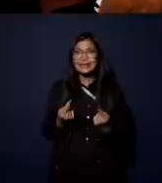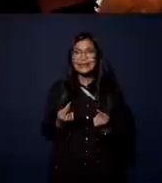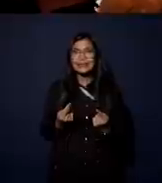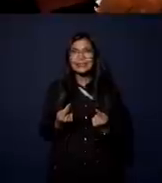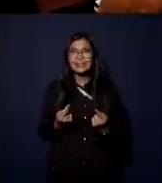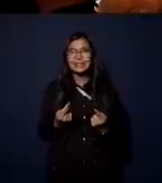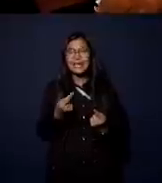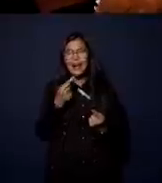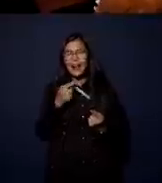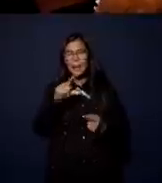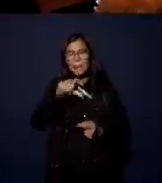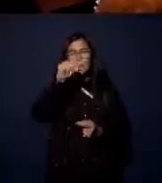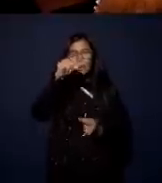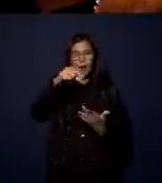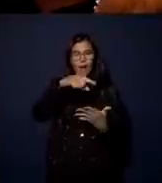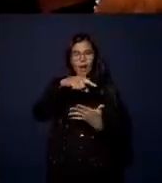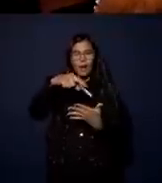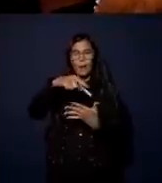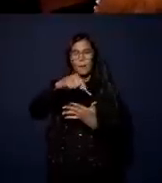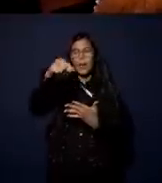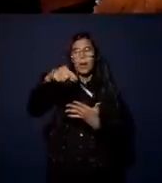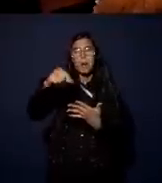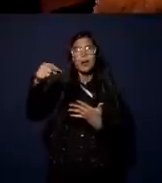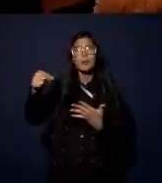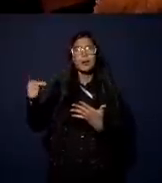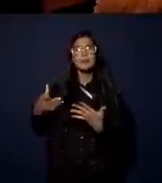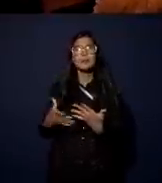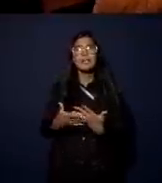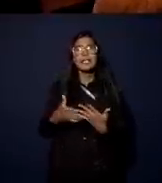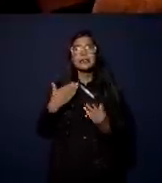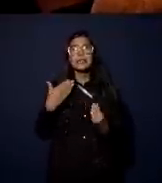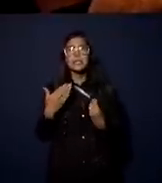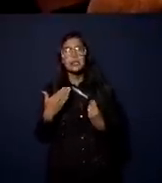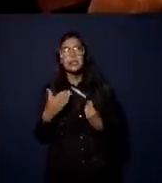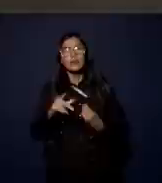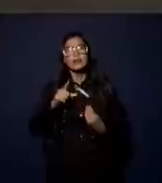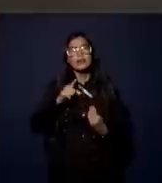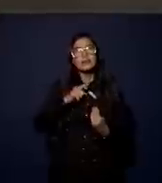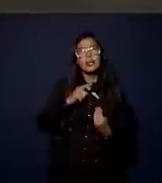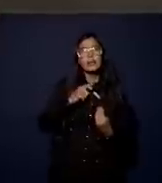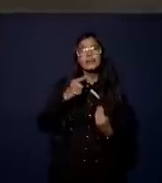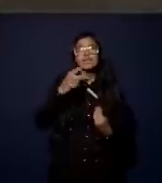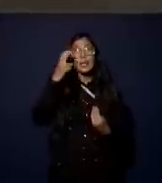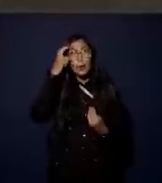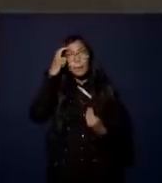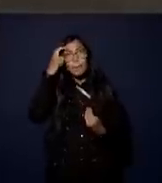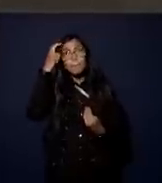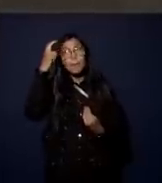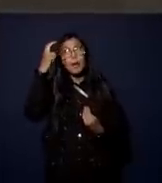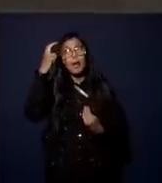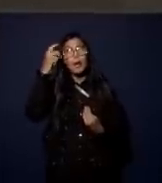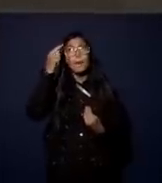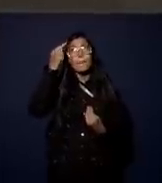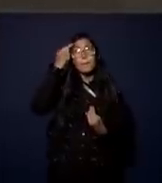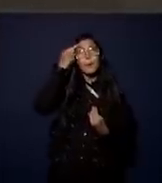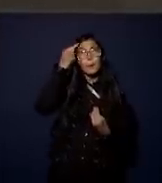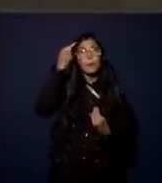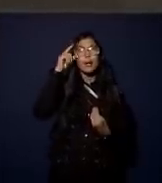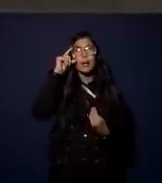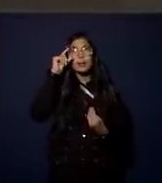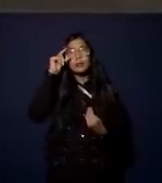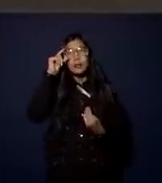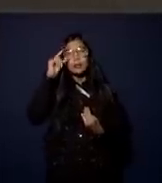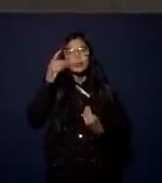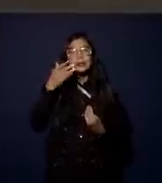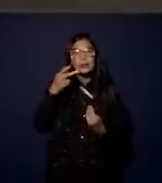a seletividade né o trabalho que E aí a gente tem muita inteligência por trás para a gente